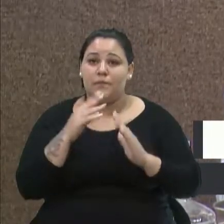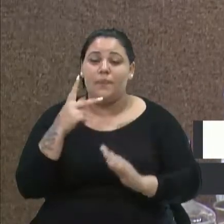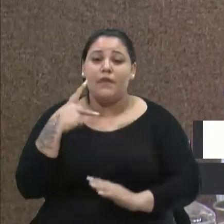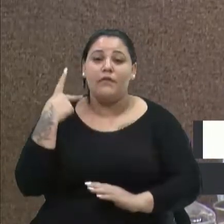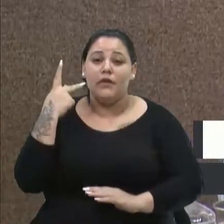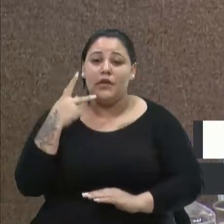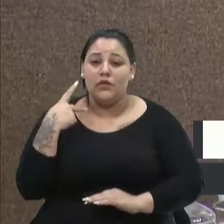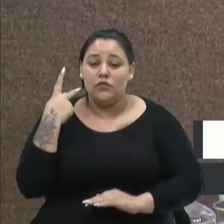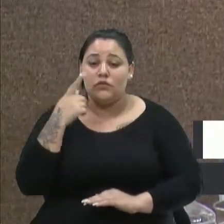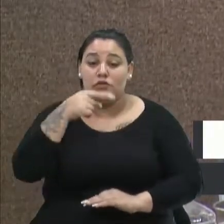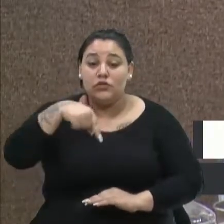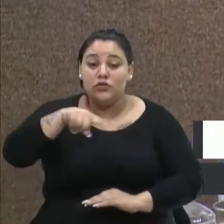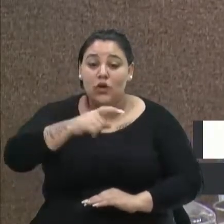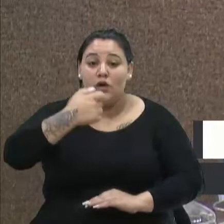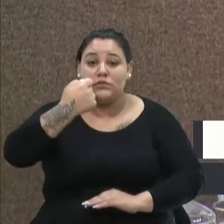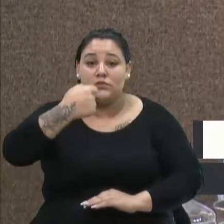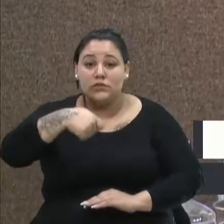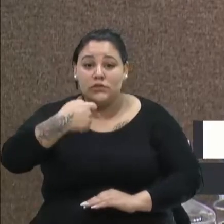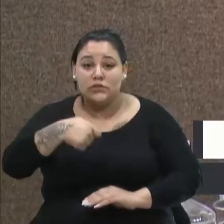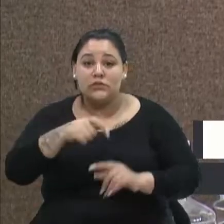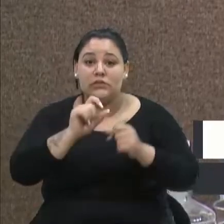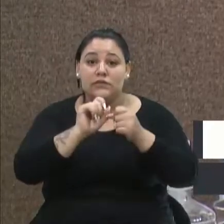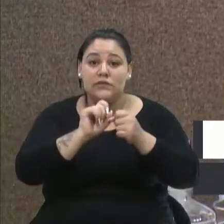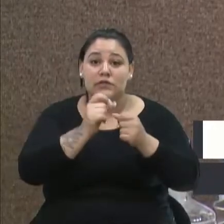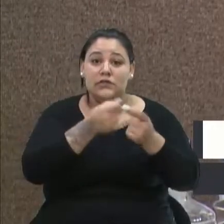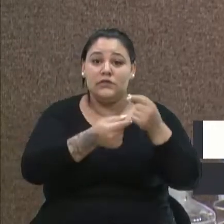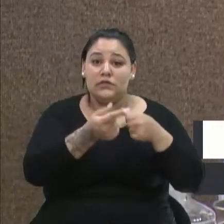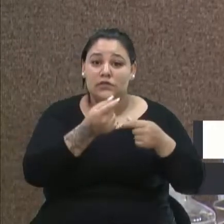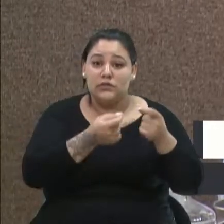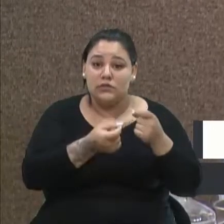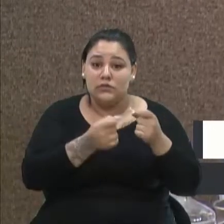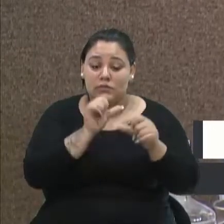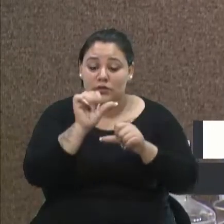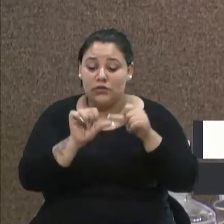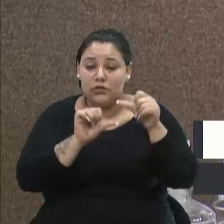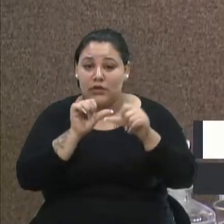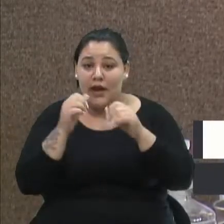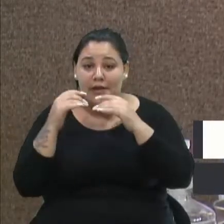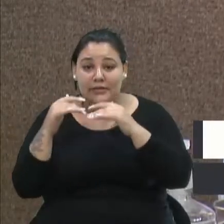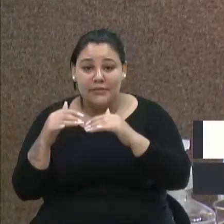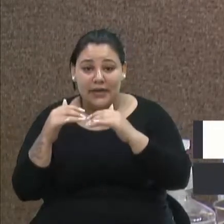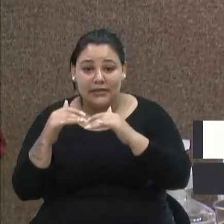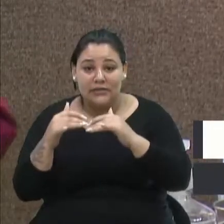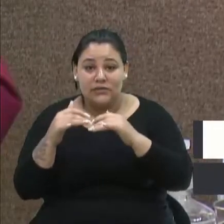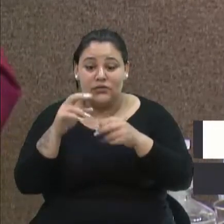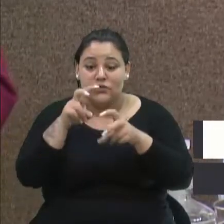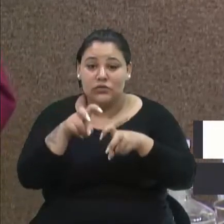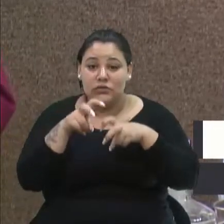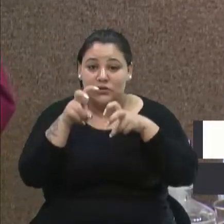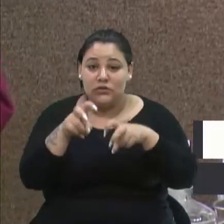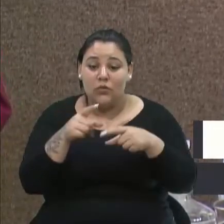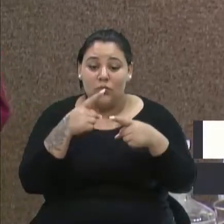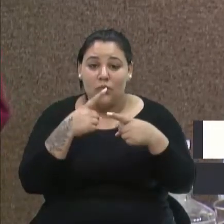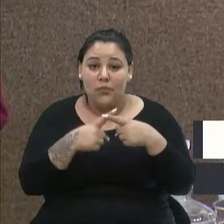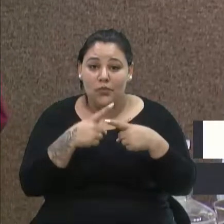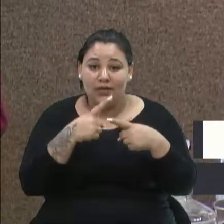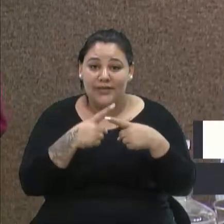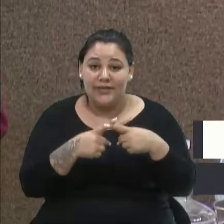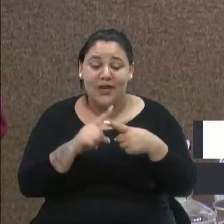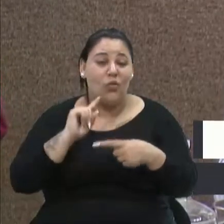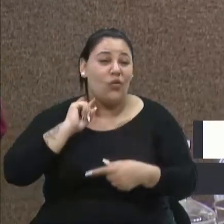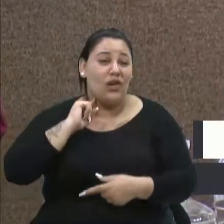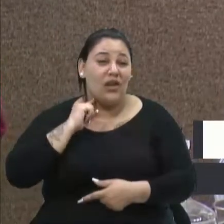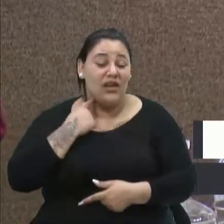Vereadores, nós precisamos fazer esse financiamento para mudar o parque de máquinas do interior, porque está totalmente sucateado.